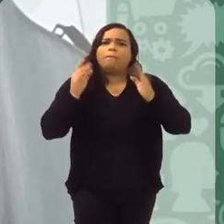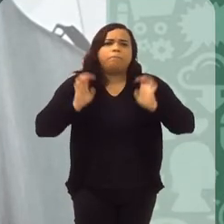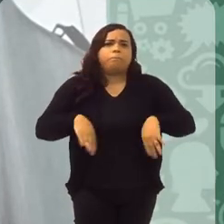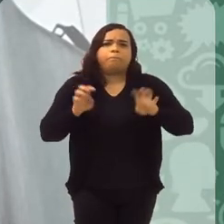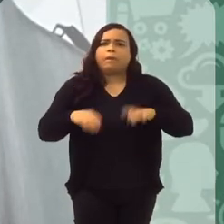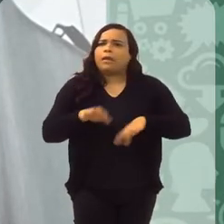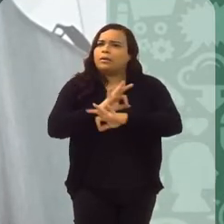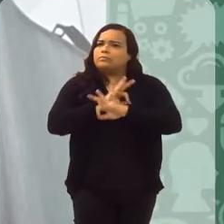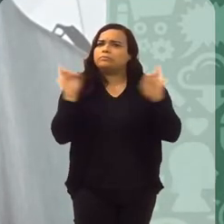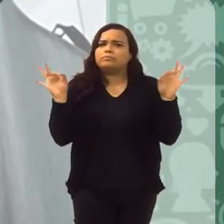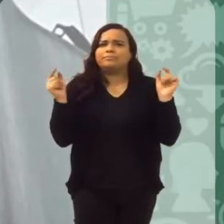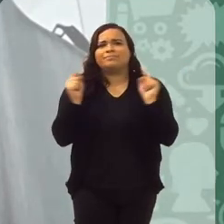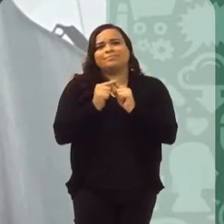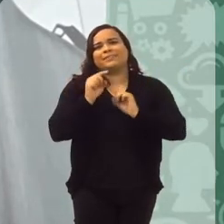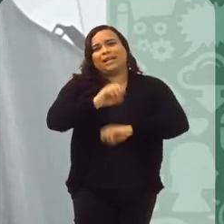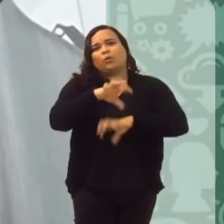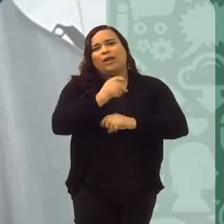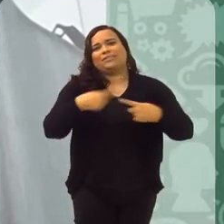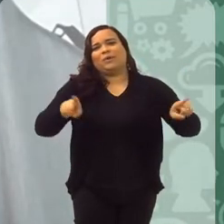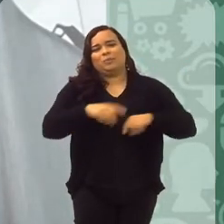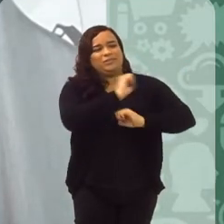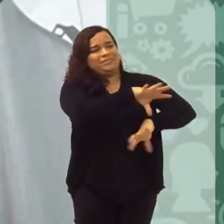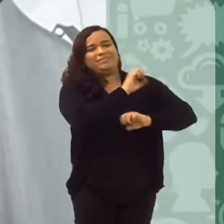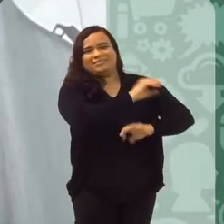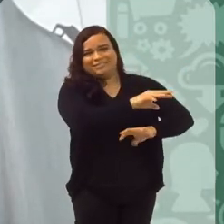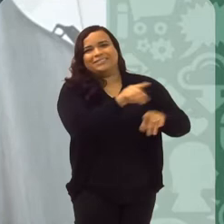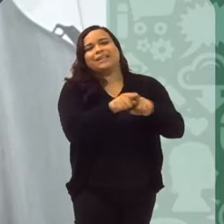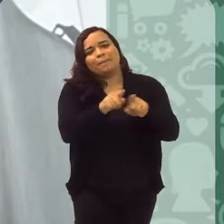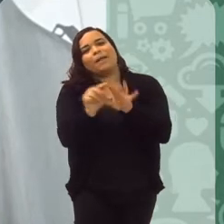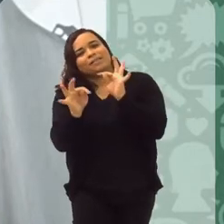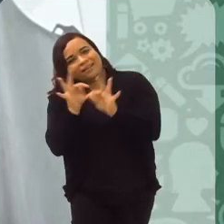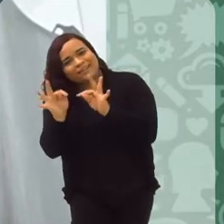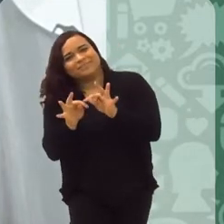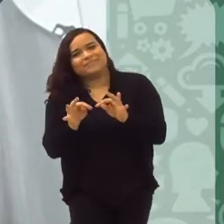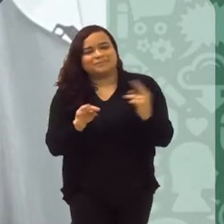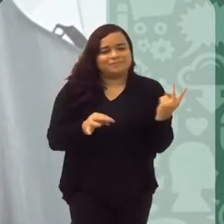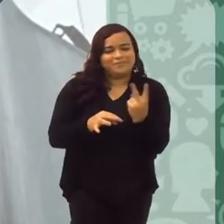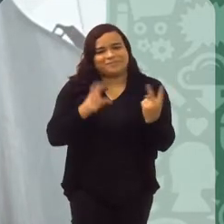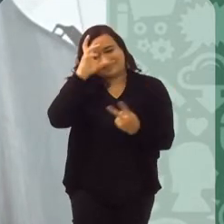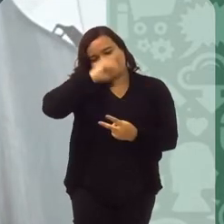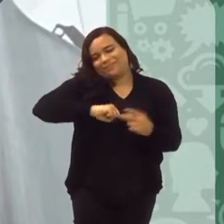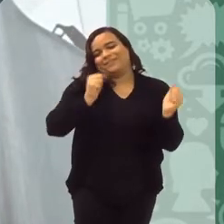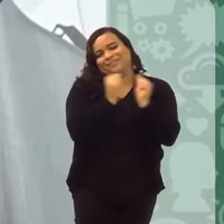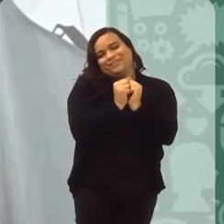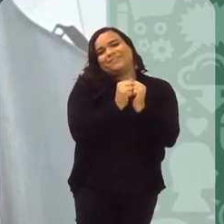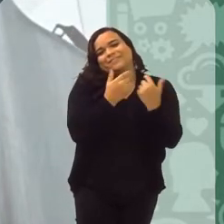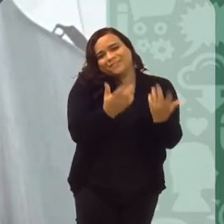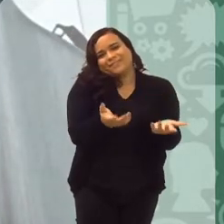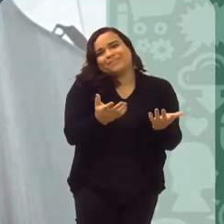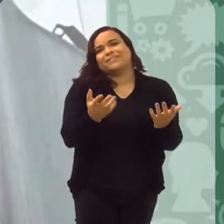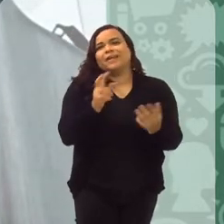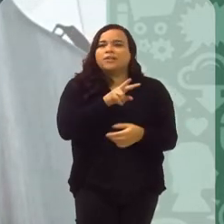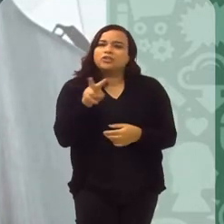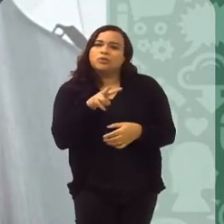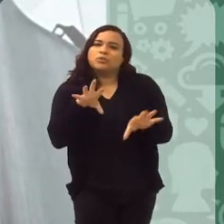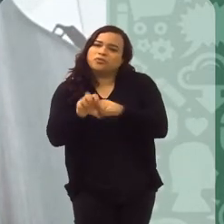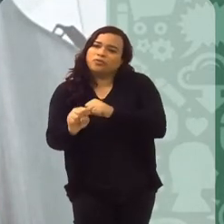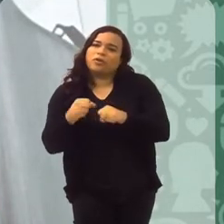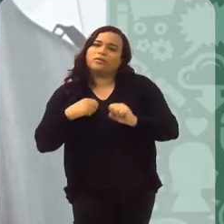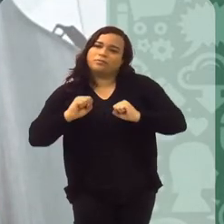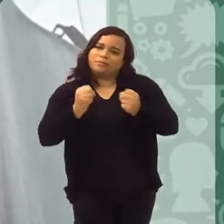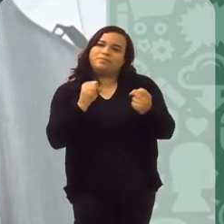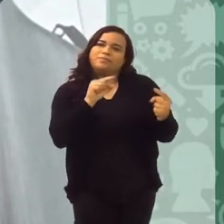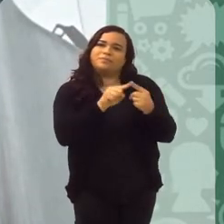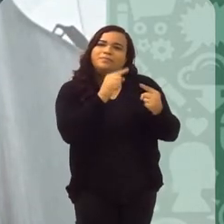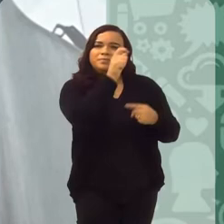funcionou com esse link com a educação musical, né? Então, aproveitei as minhas duas formações